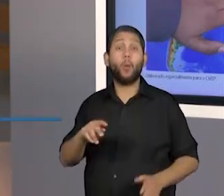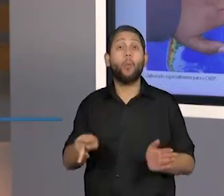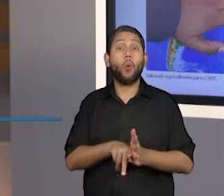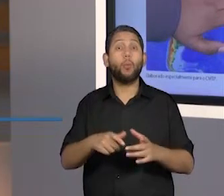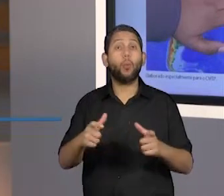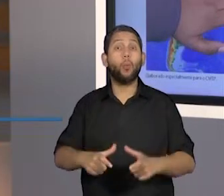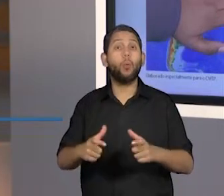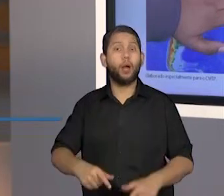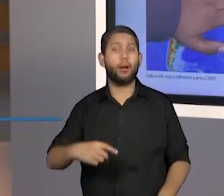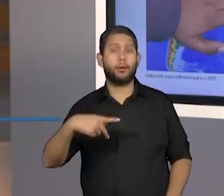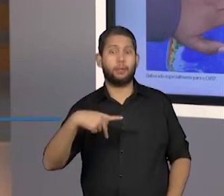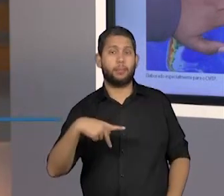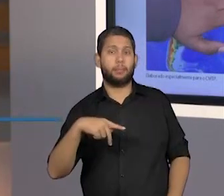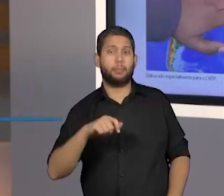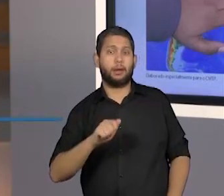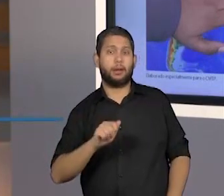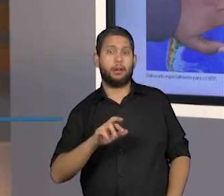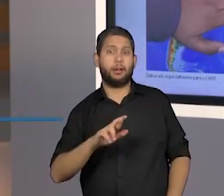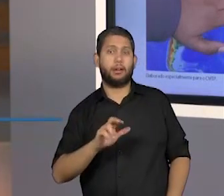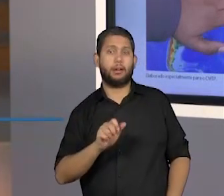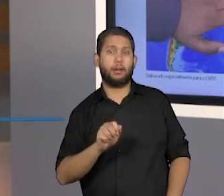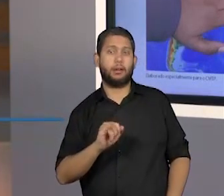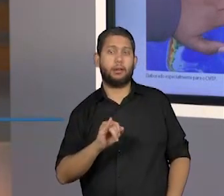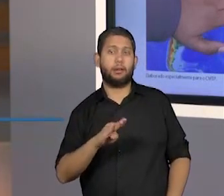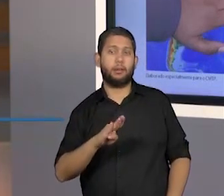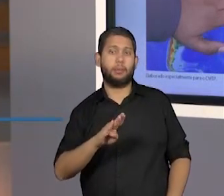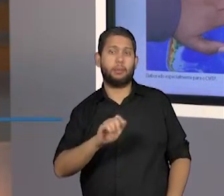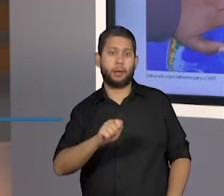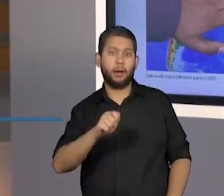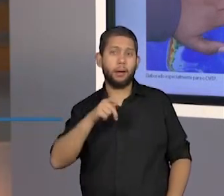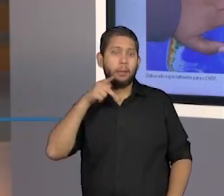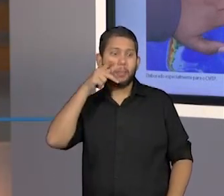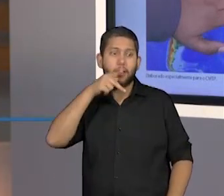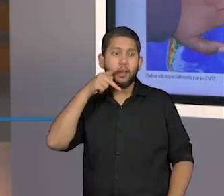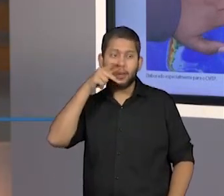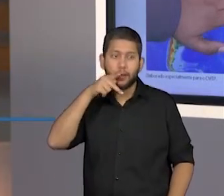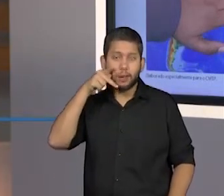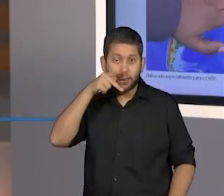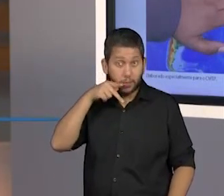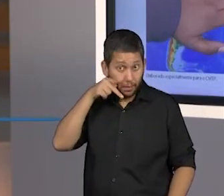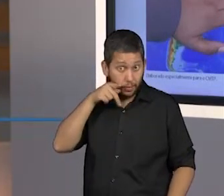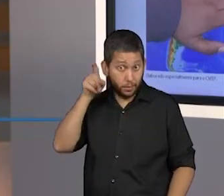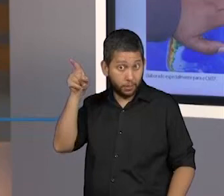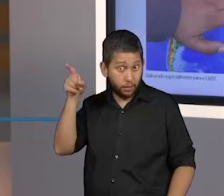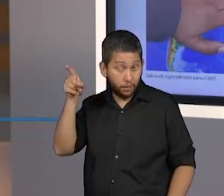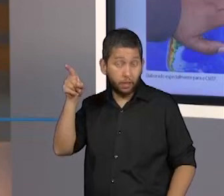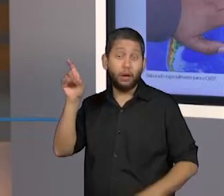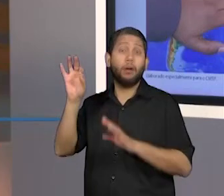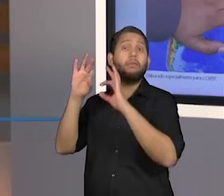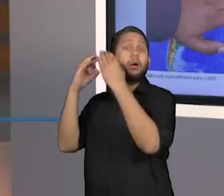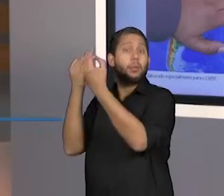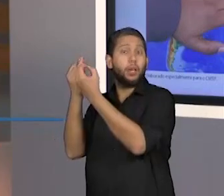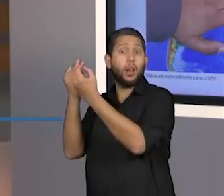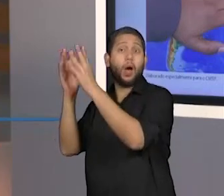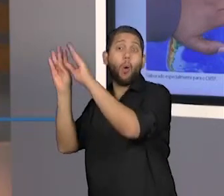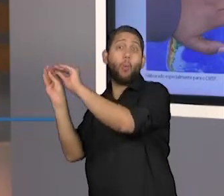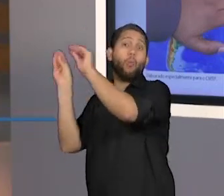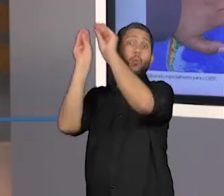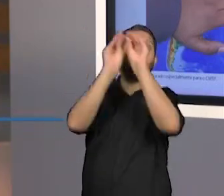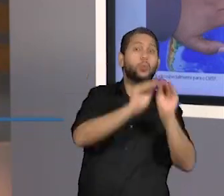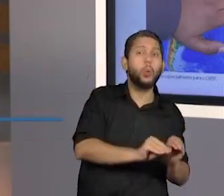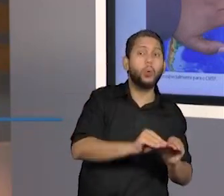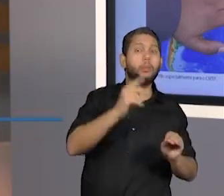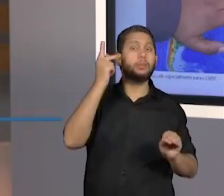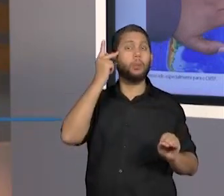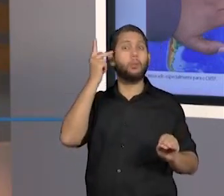E fixou moradia. Arrumaram um trabalho, as crianças foram para a escola aqui. Então, fixou moradia